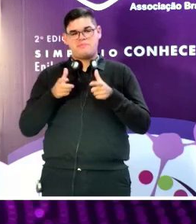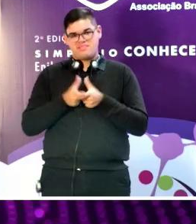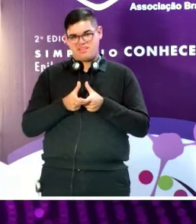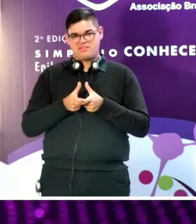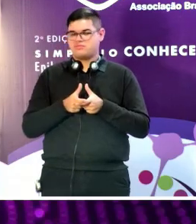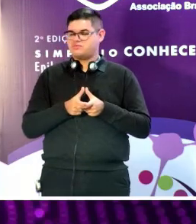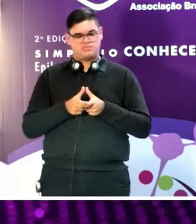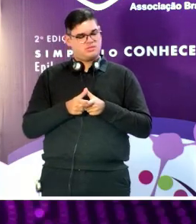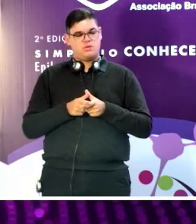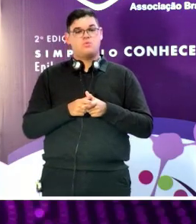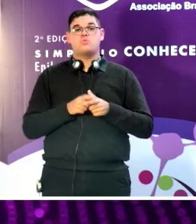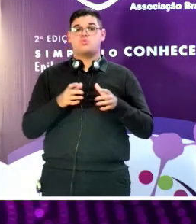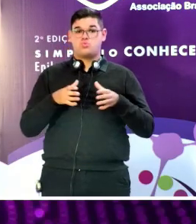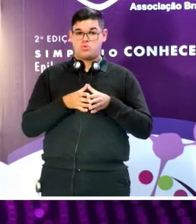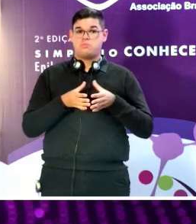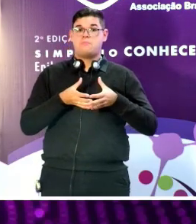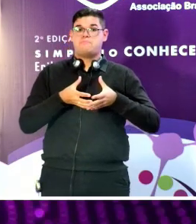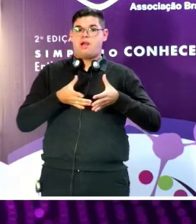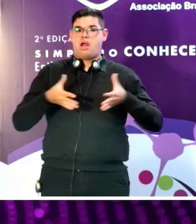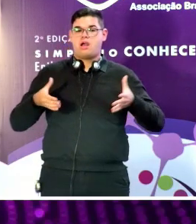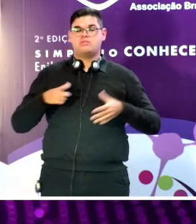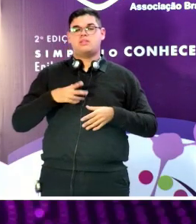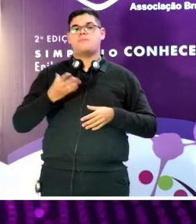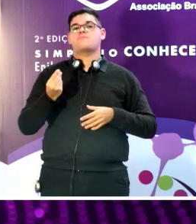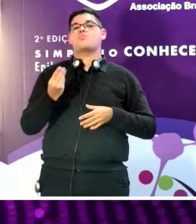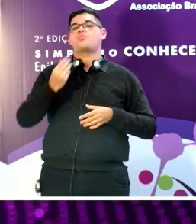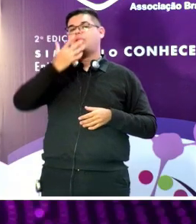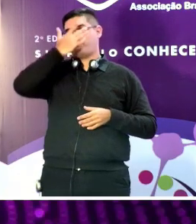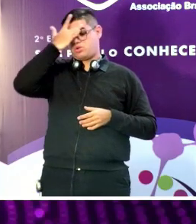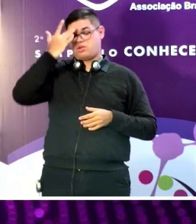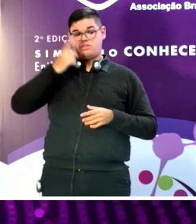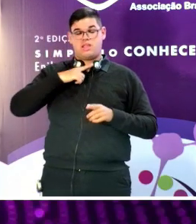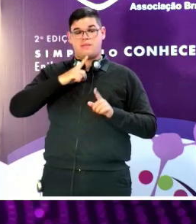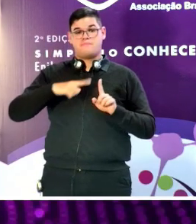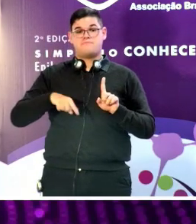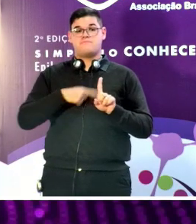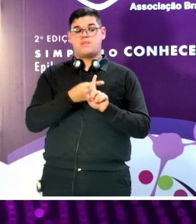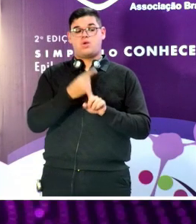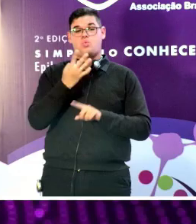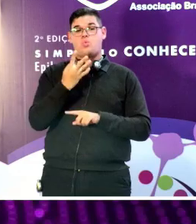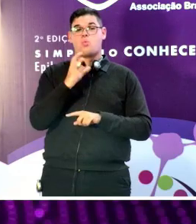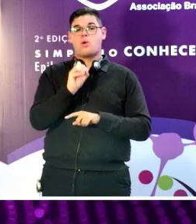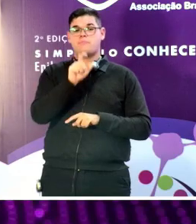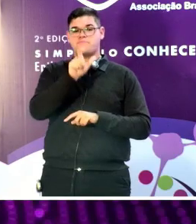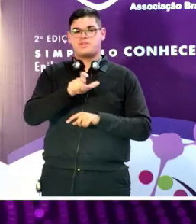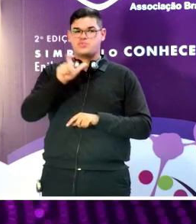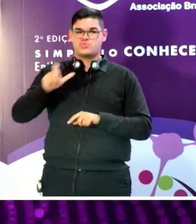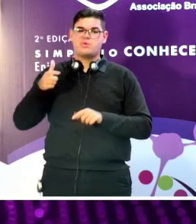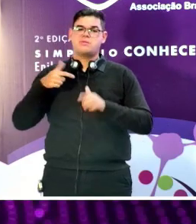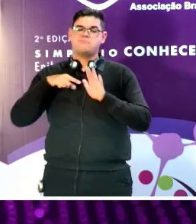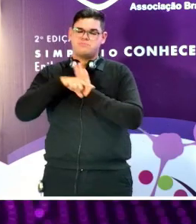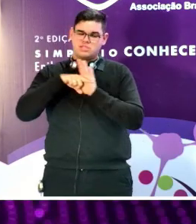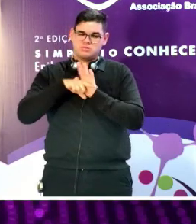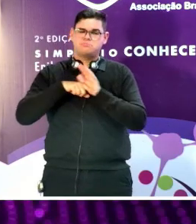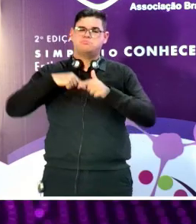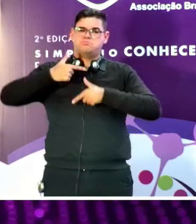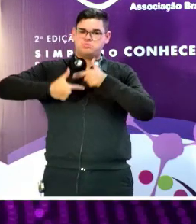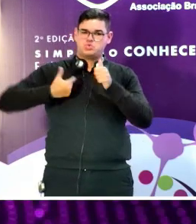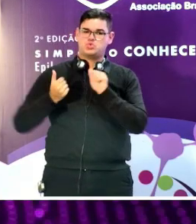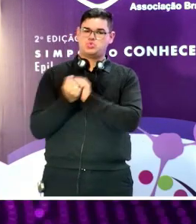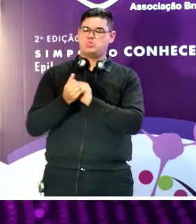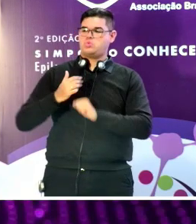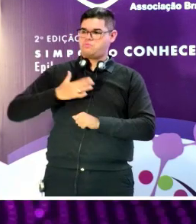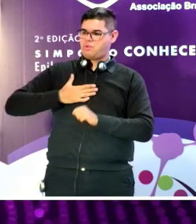é muito grande, né, nós temos mais de 40 pesquisadores envolvidos nessa pesquisa.